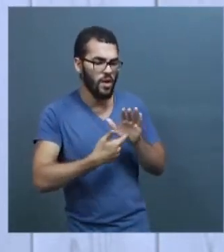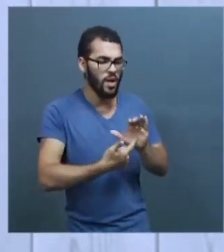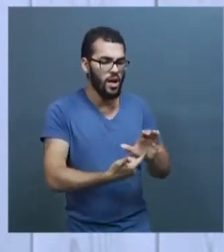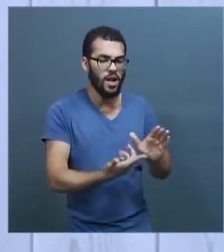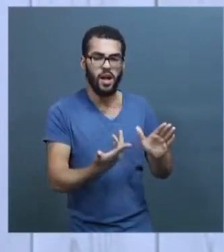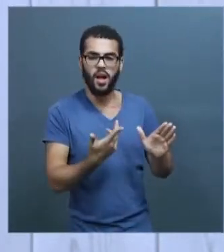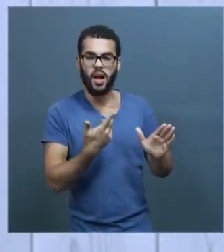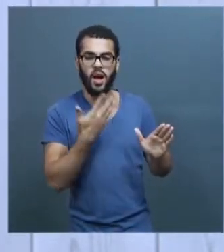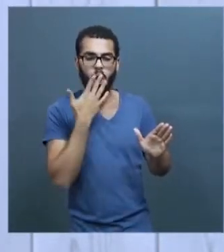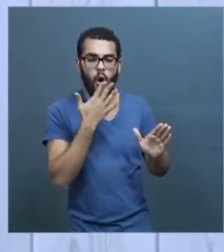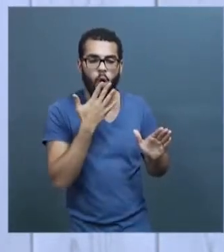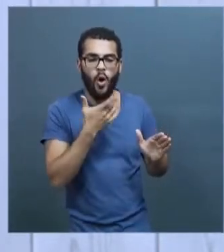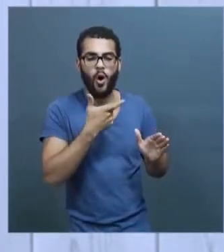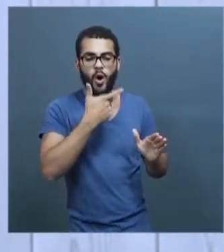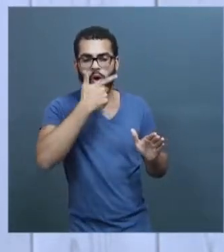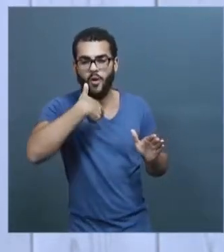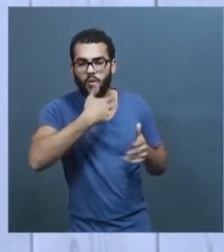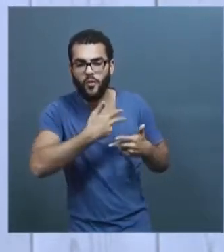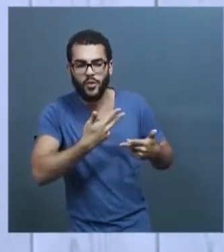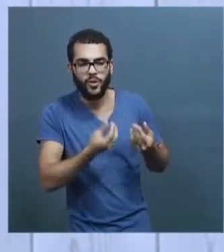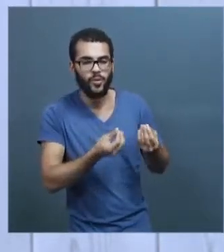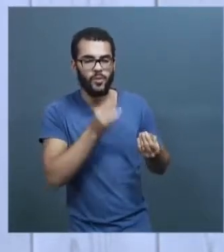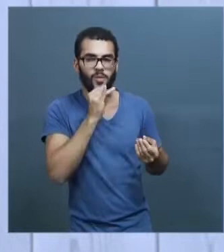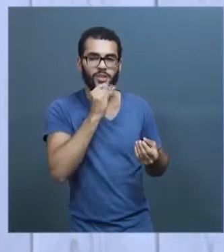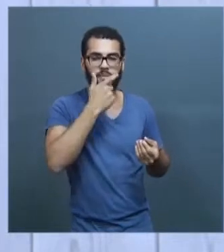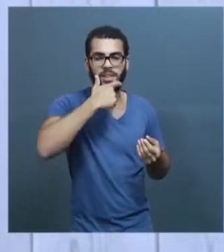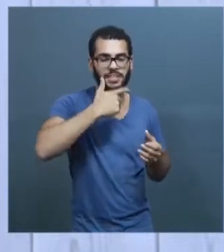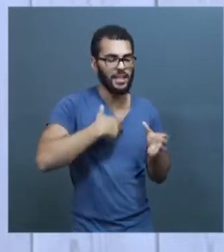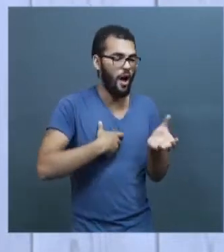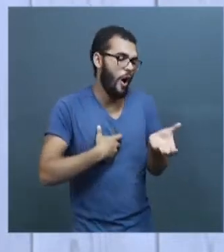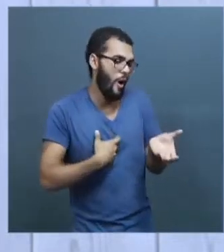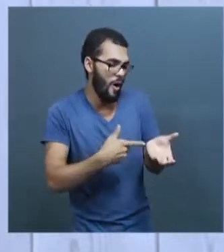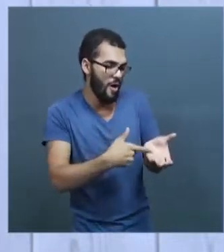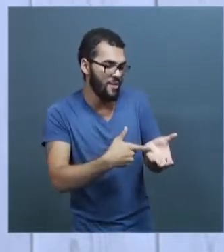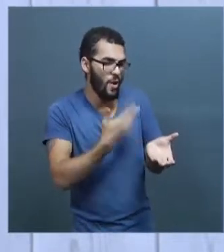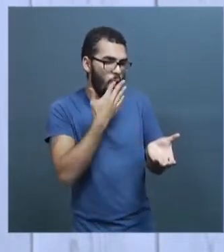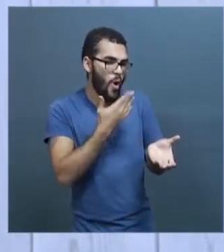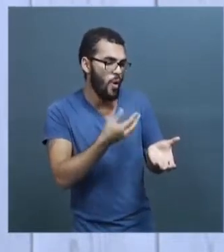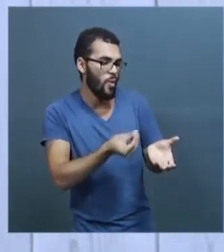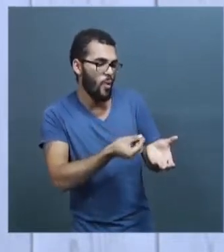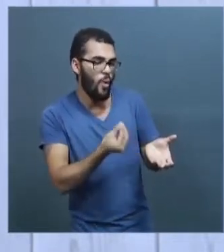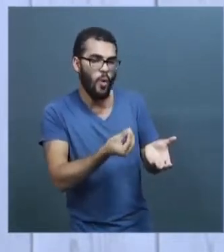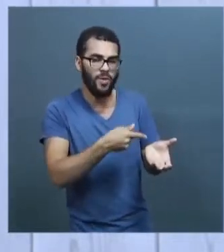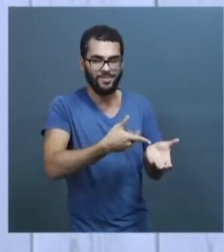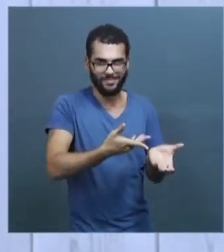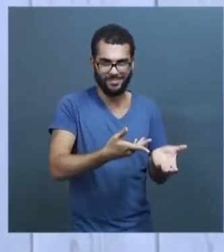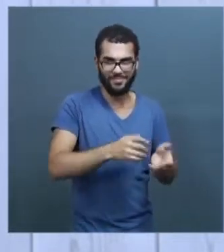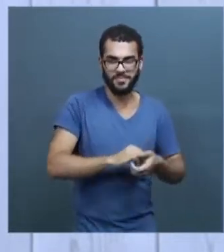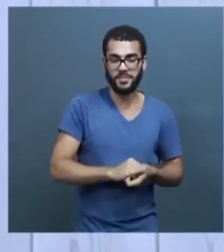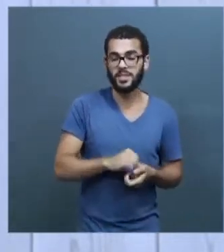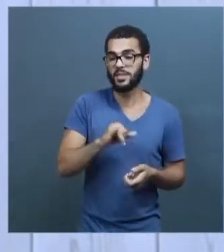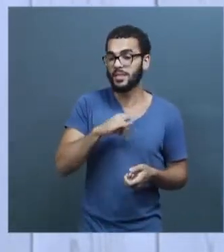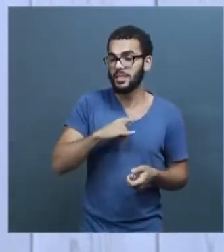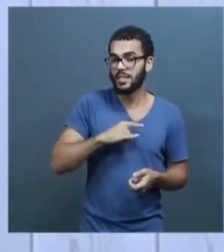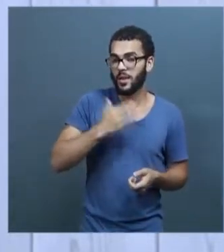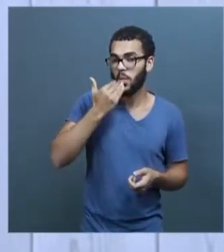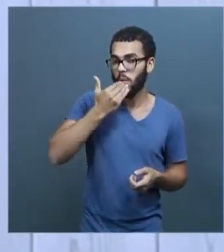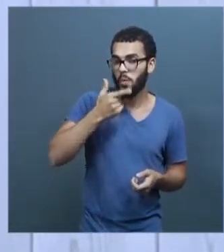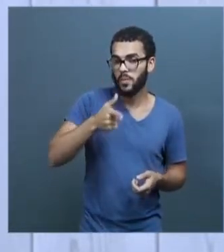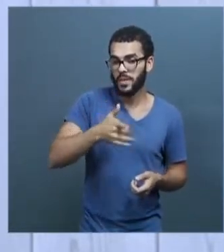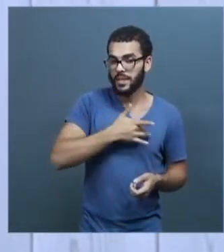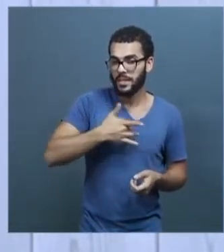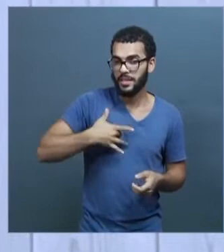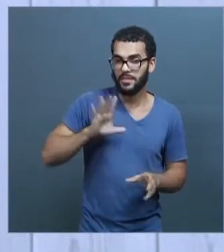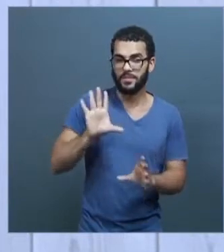isso para que ela tenha o hábito. Para ela ter o hábito, ela precisa conviver com o alimento. Então, se ela tiver alimentos saudáveis em casa, ela vai criar um hábito